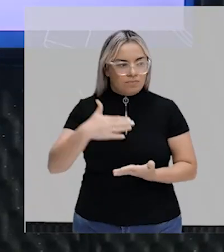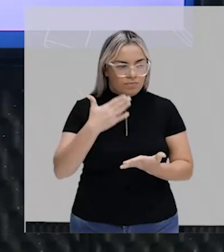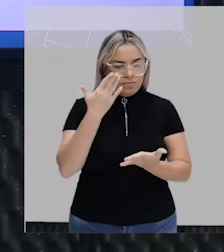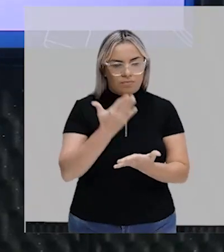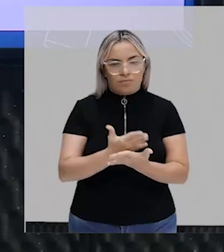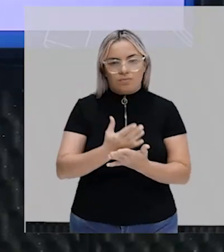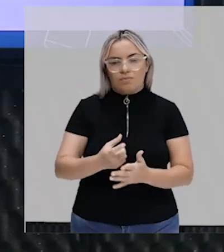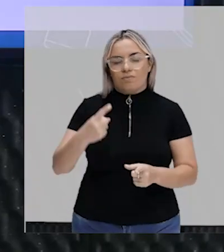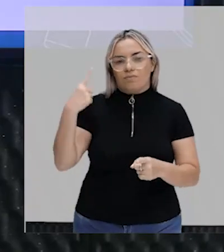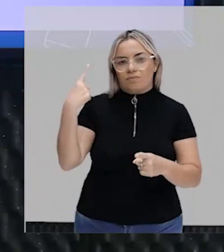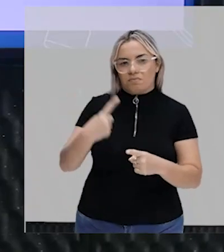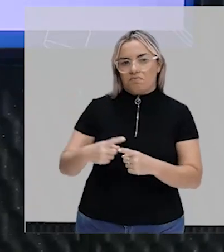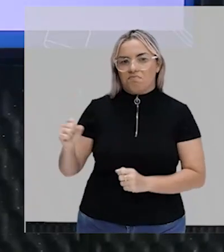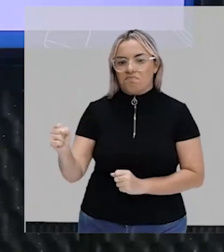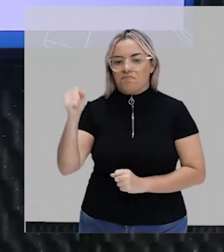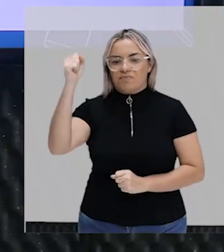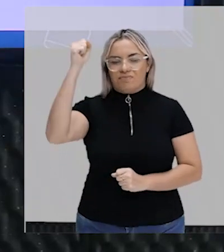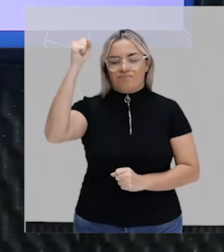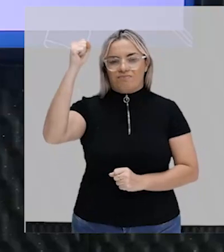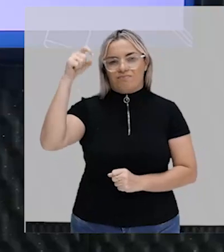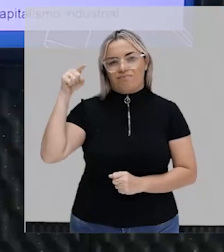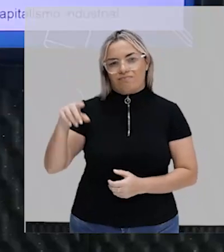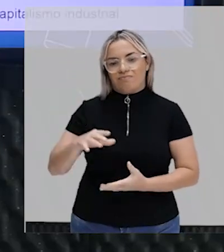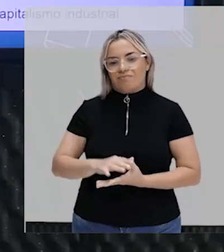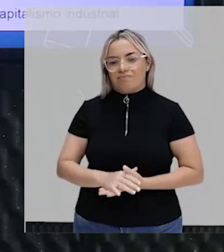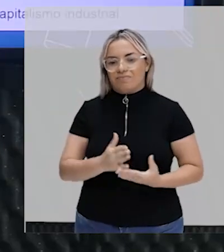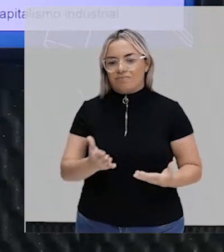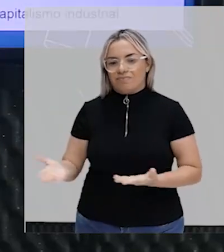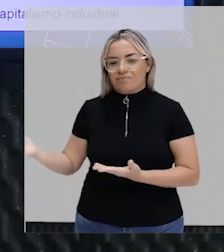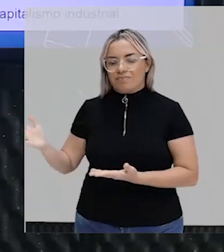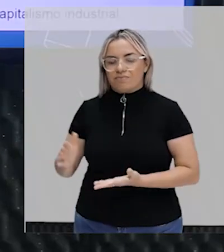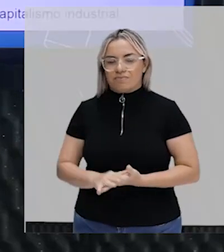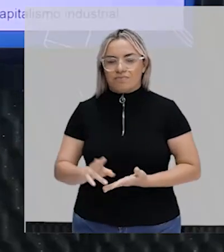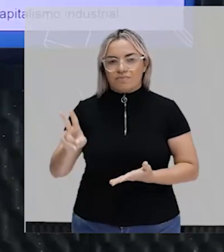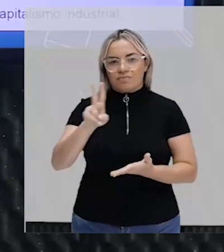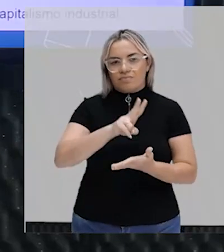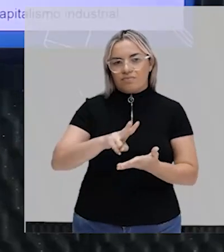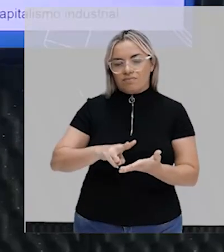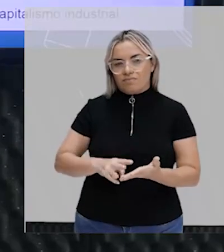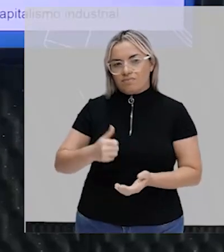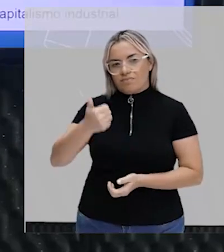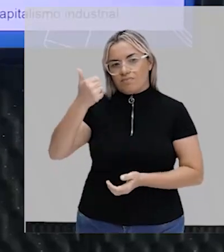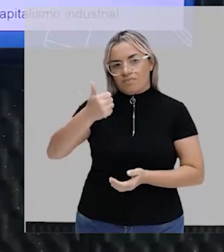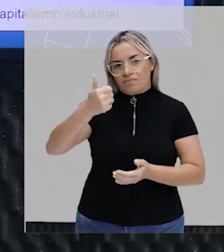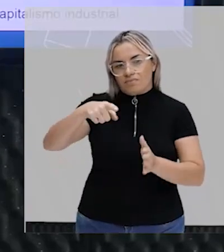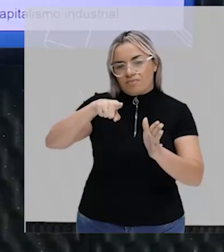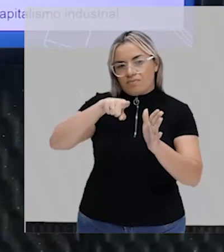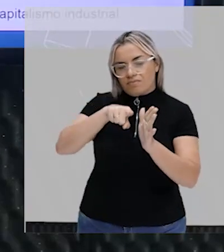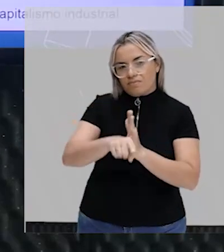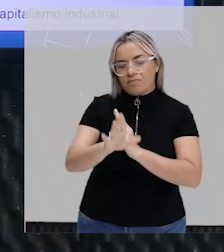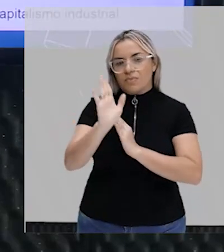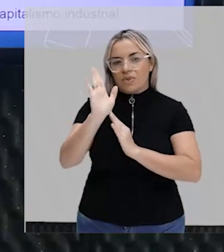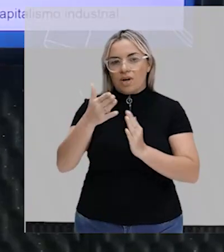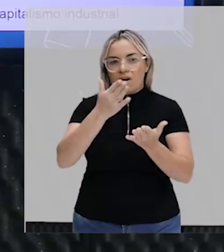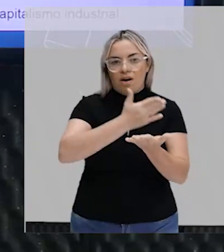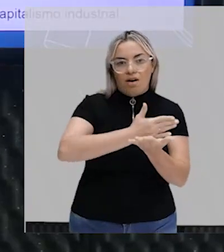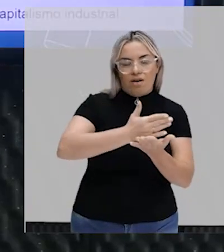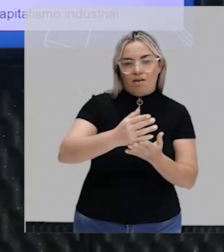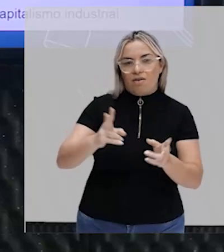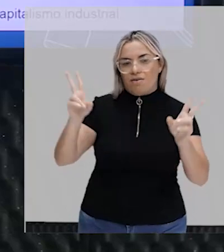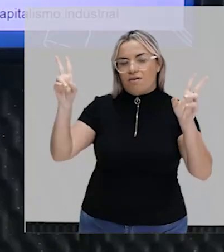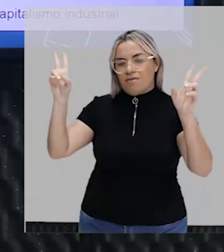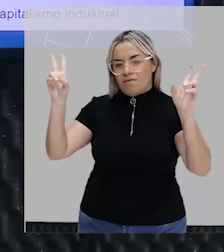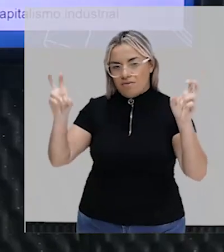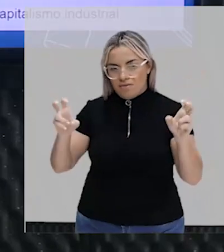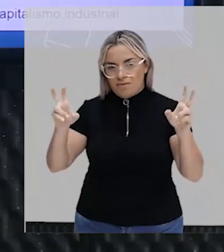porque é muito sucesso. Isso aqui é muito mesmo. Olha aí, ó. Olha a primeira questão que já começa com